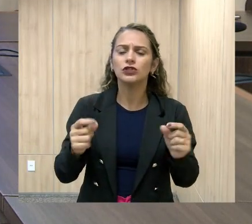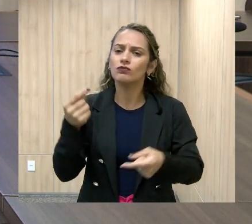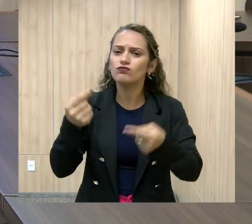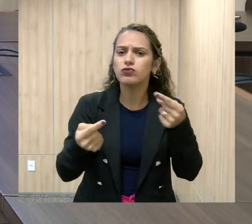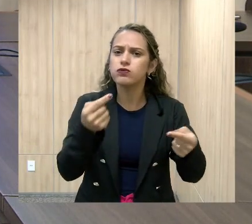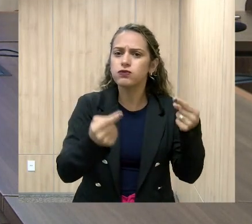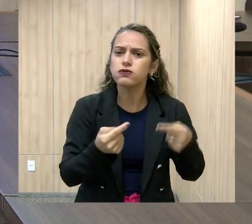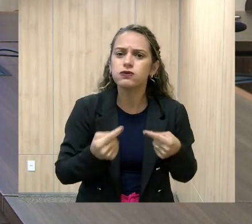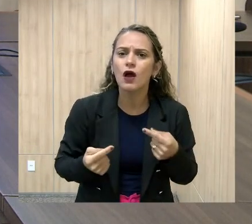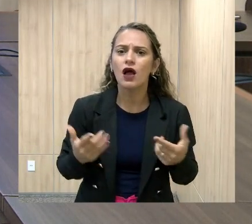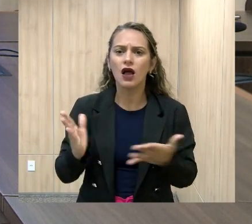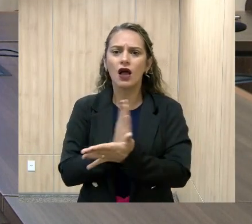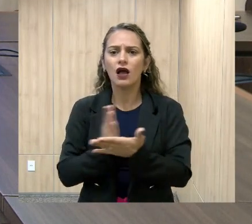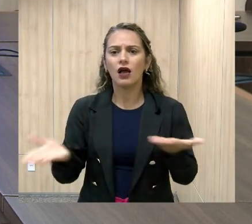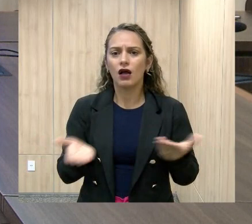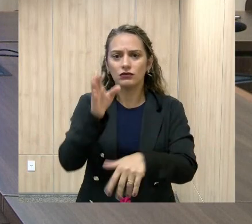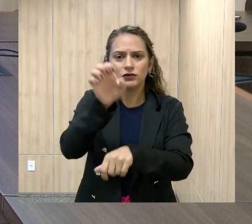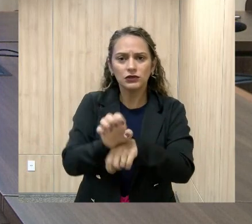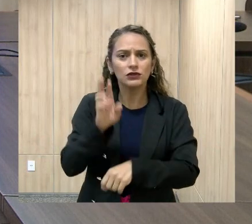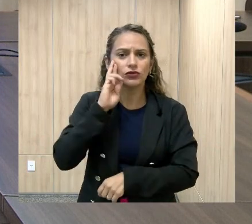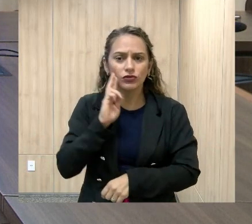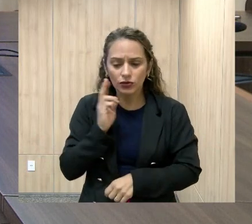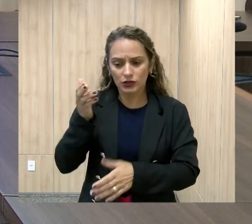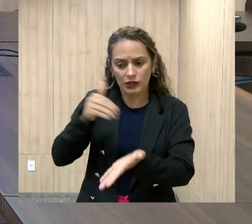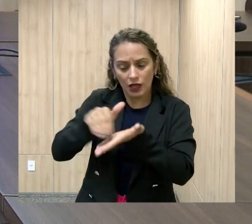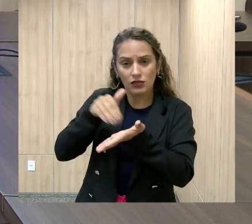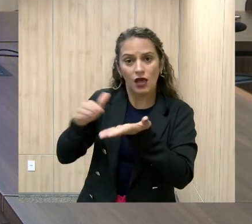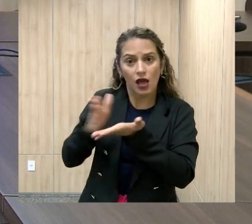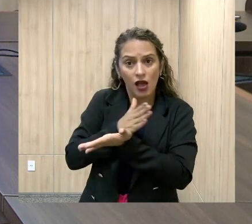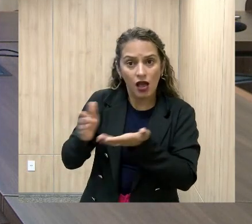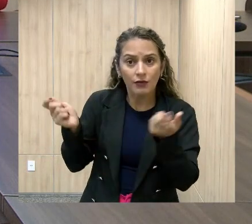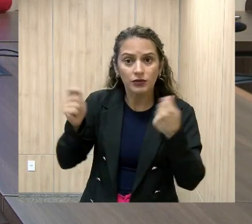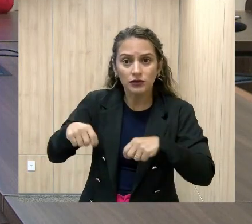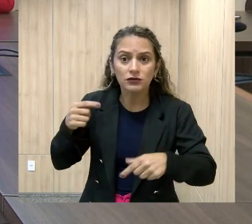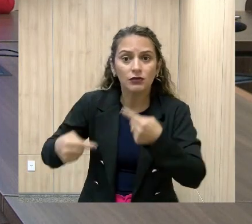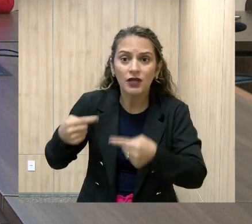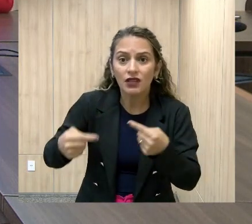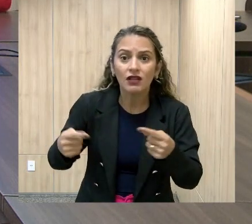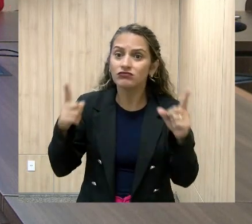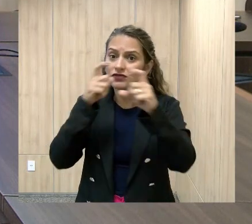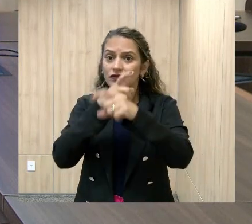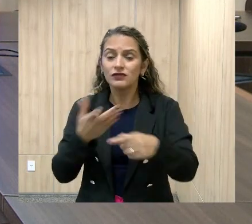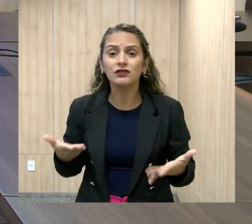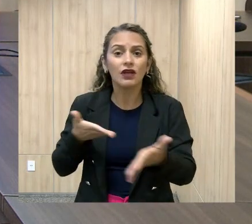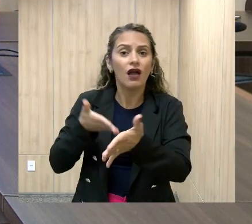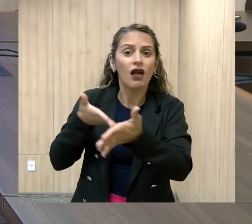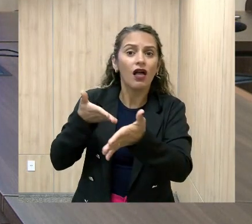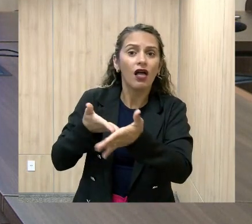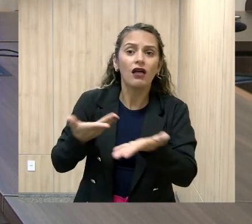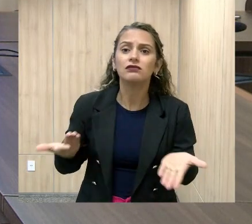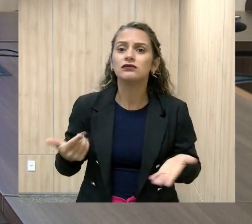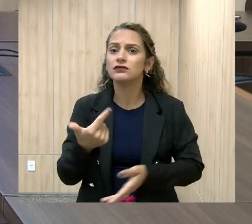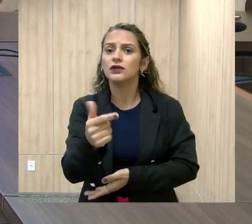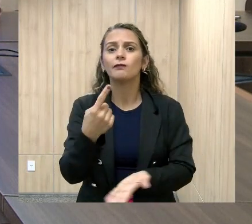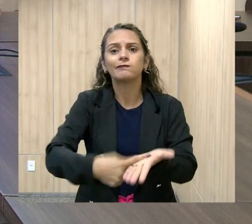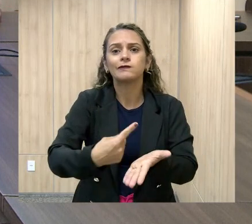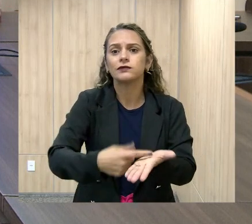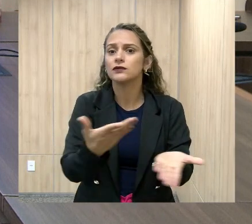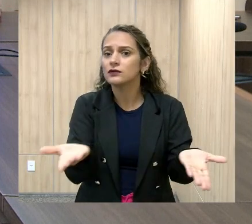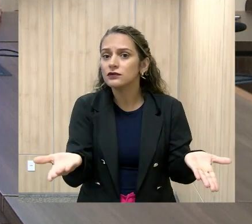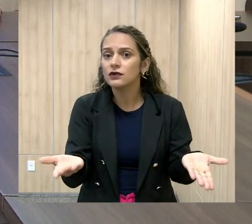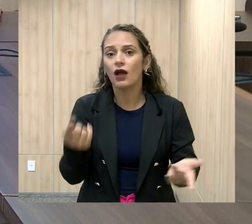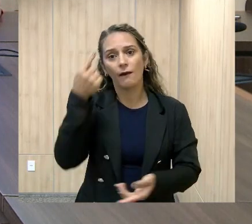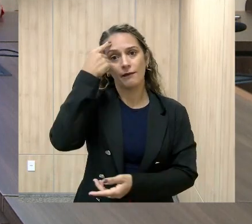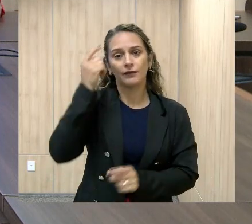a necessidade do Diálogo hoje às vezes com o estado com alguma secretaria que pode debater é difícil é difícil porque não há